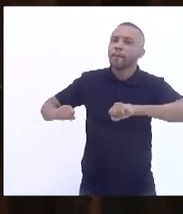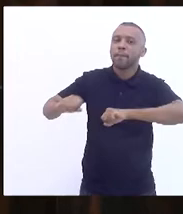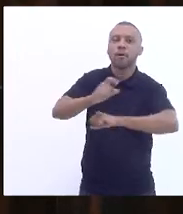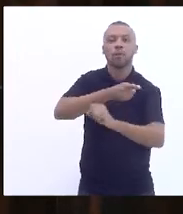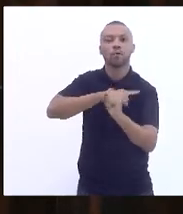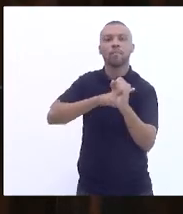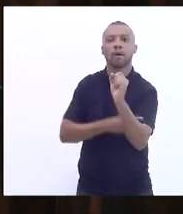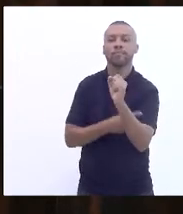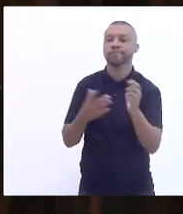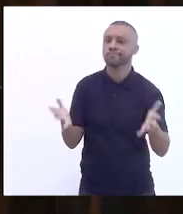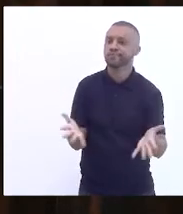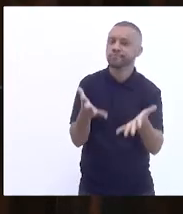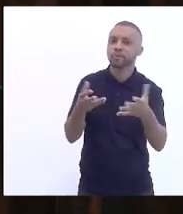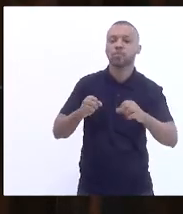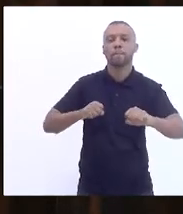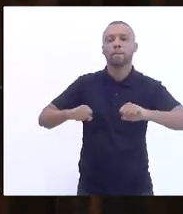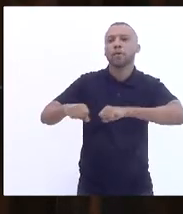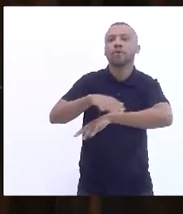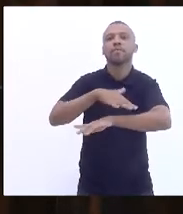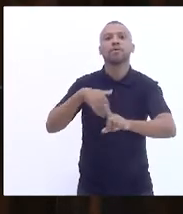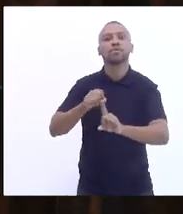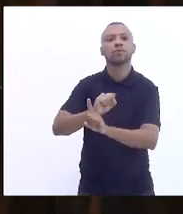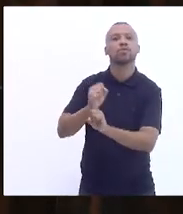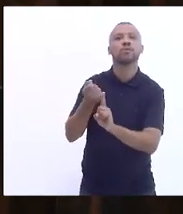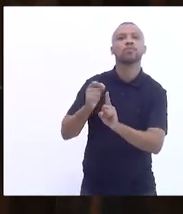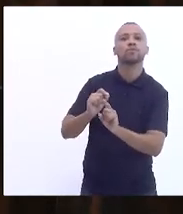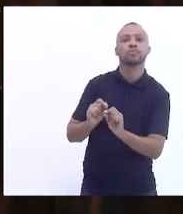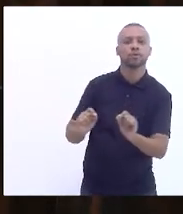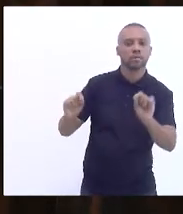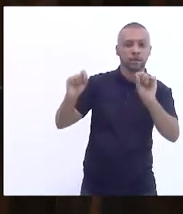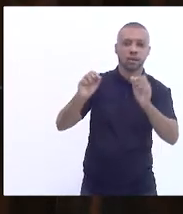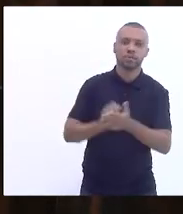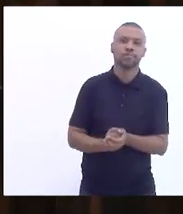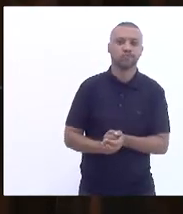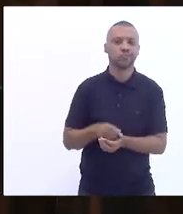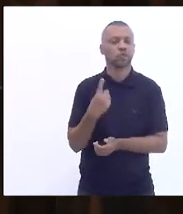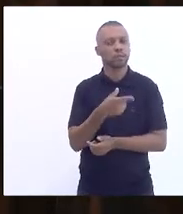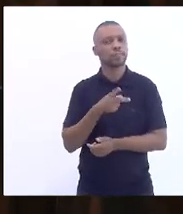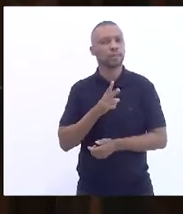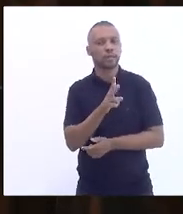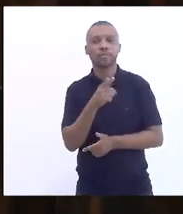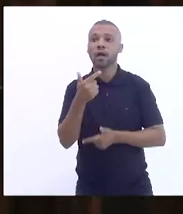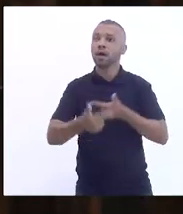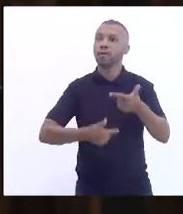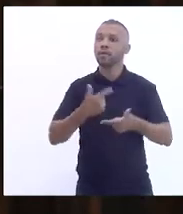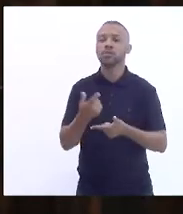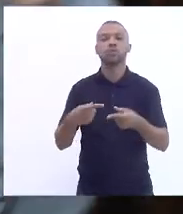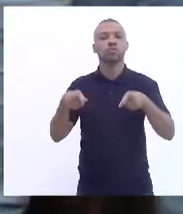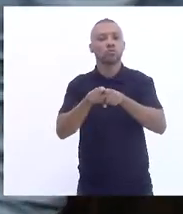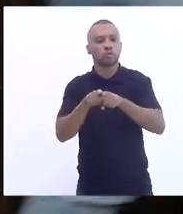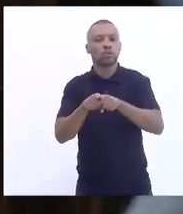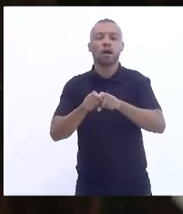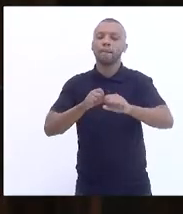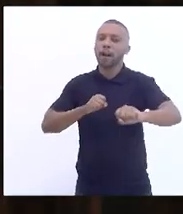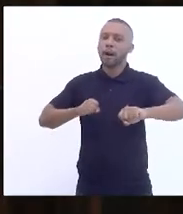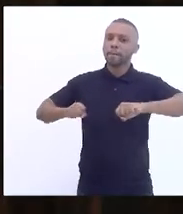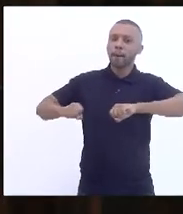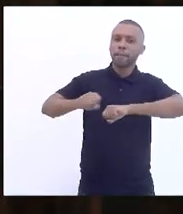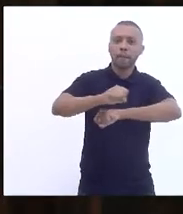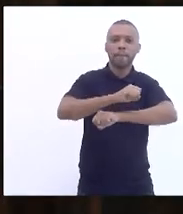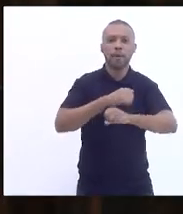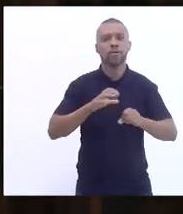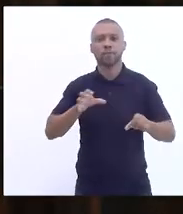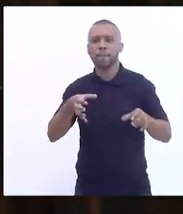dos movimentos sociais então a gente sempre está atuando junto ao fortalecimento desses movimentos desses